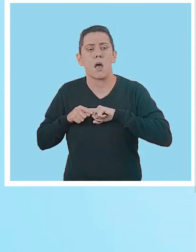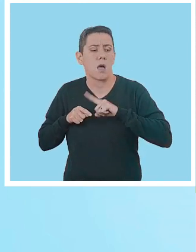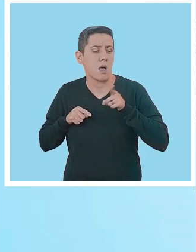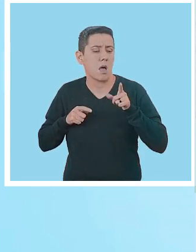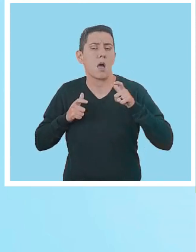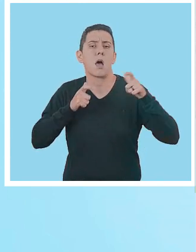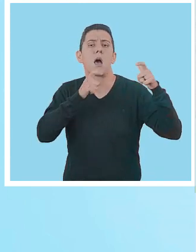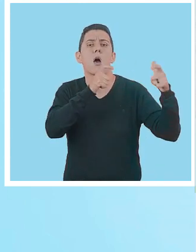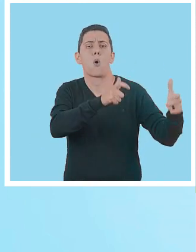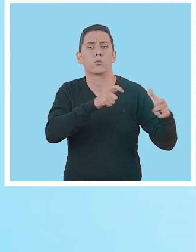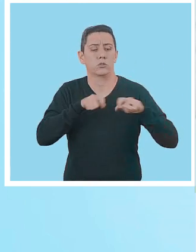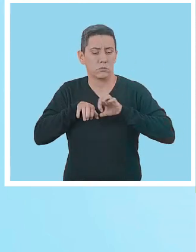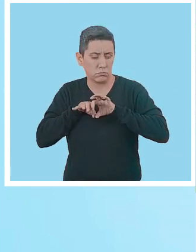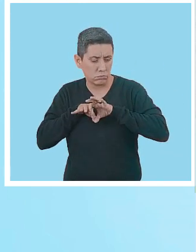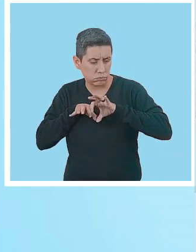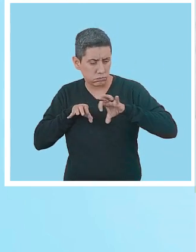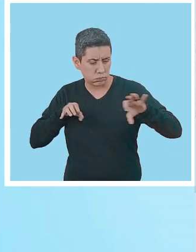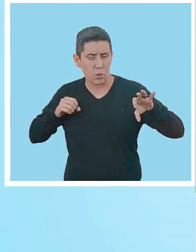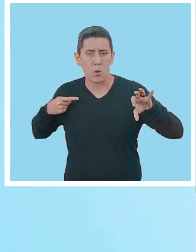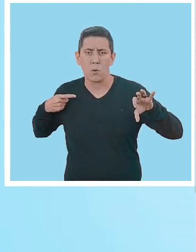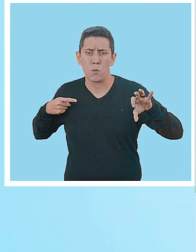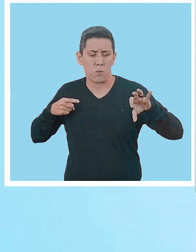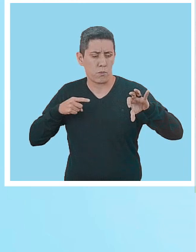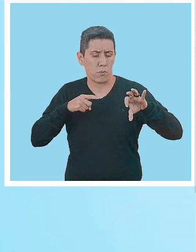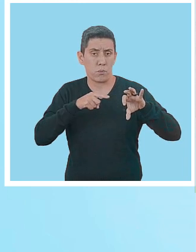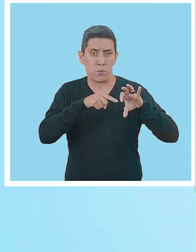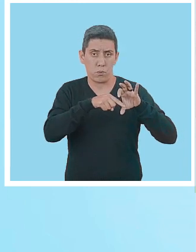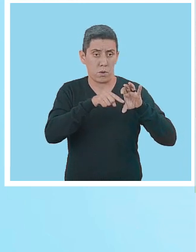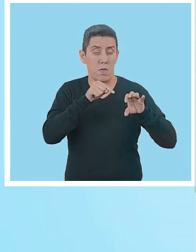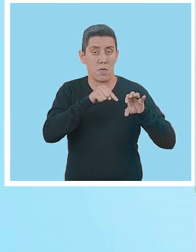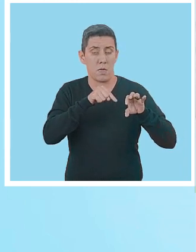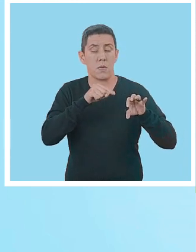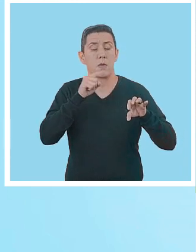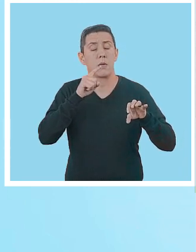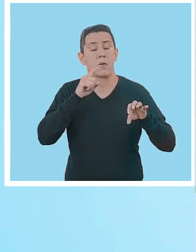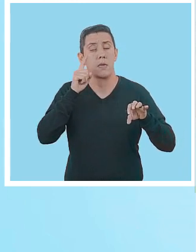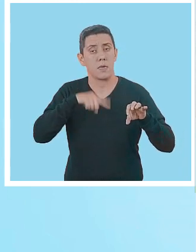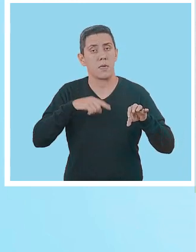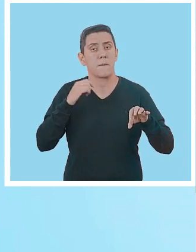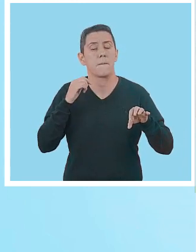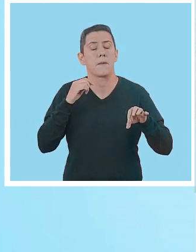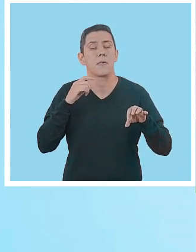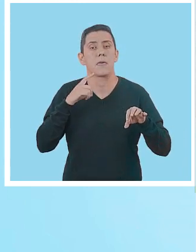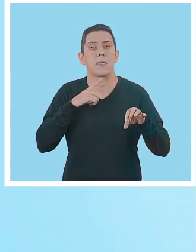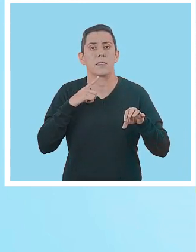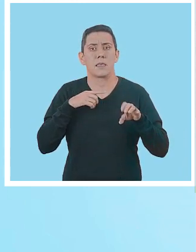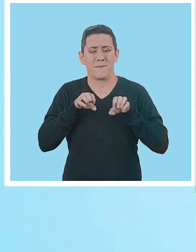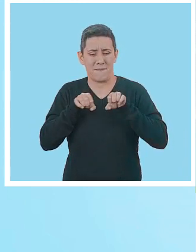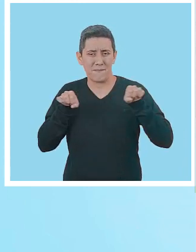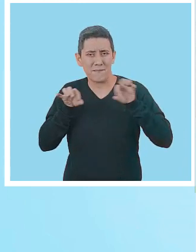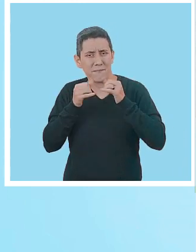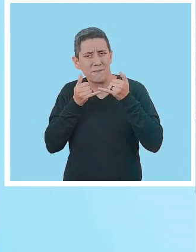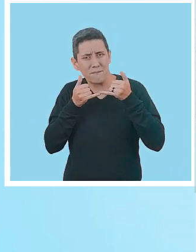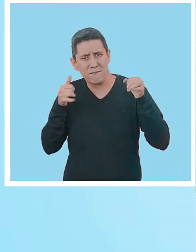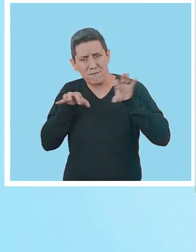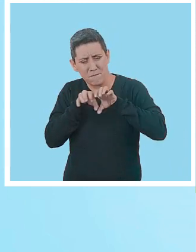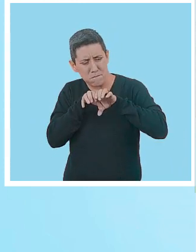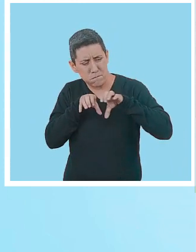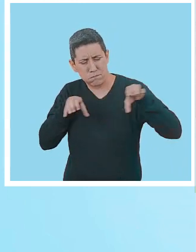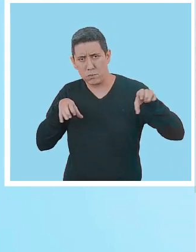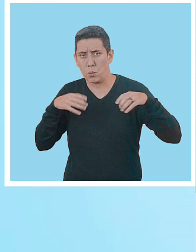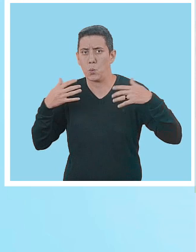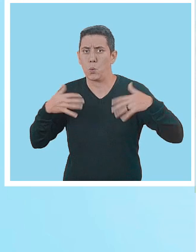consumido E aí a partir daí essa transmissão importante lembrar que ela é feita em alta tensão tá então você